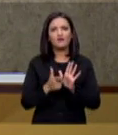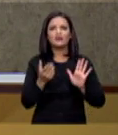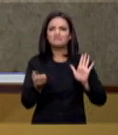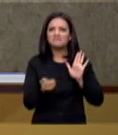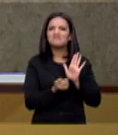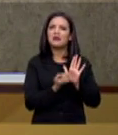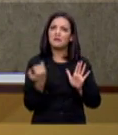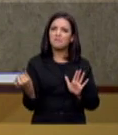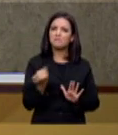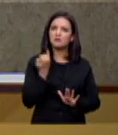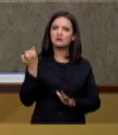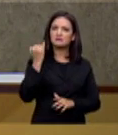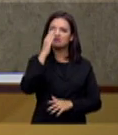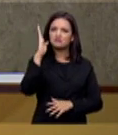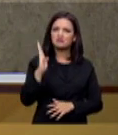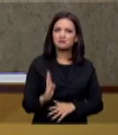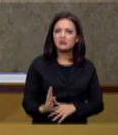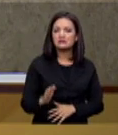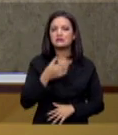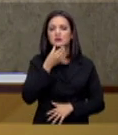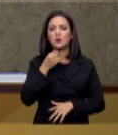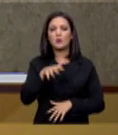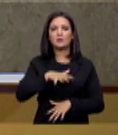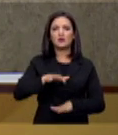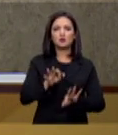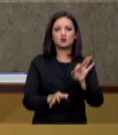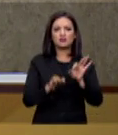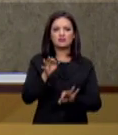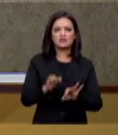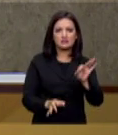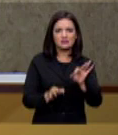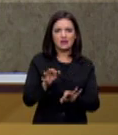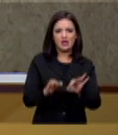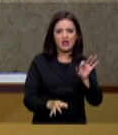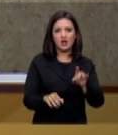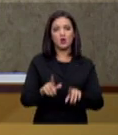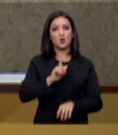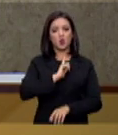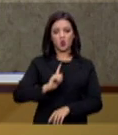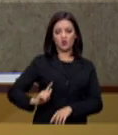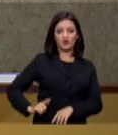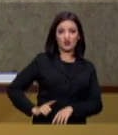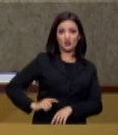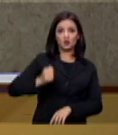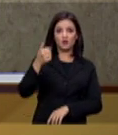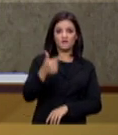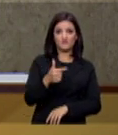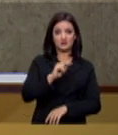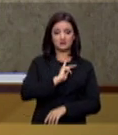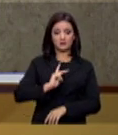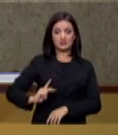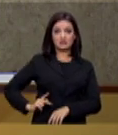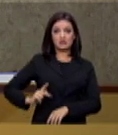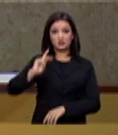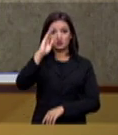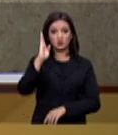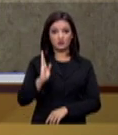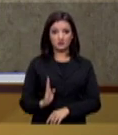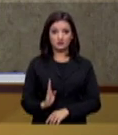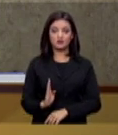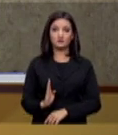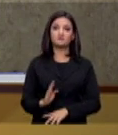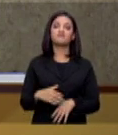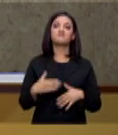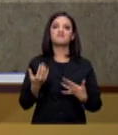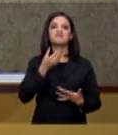Brasil como jurista, parlamentar, governador e vice-presidente da República. Um nobre